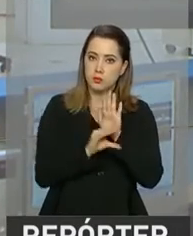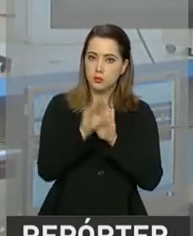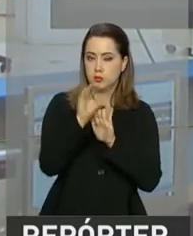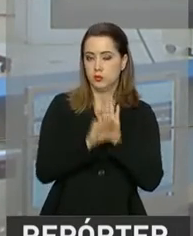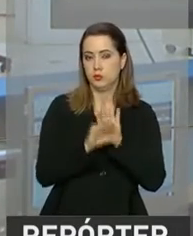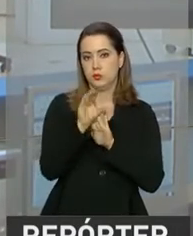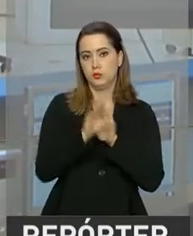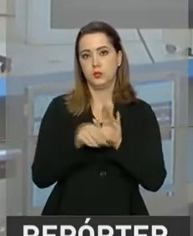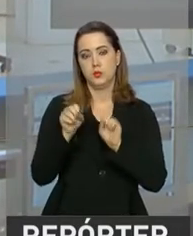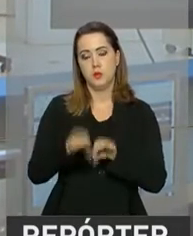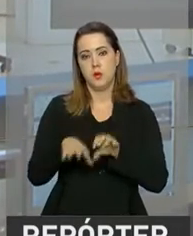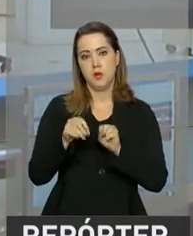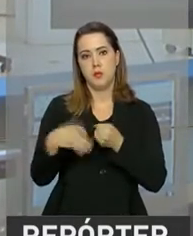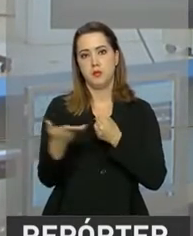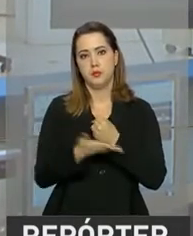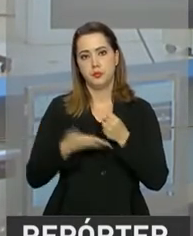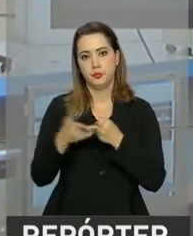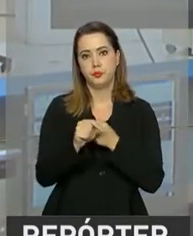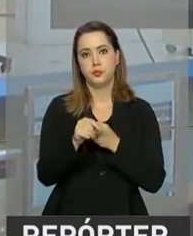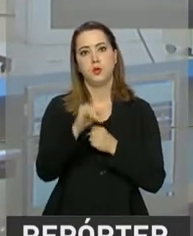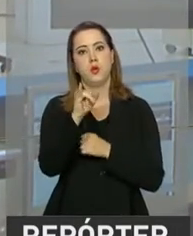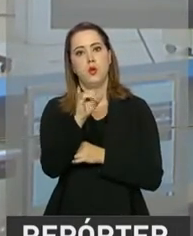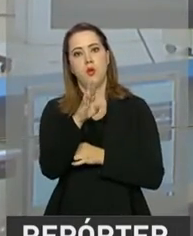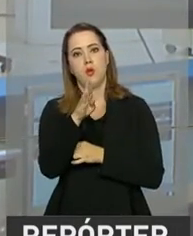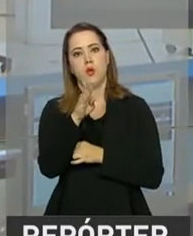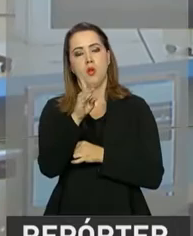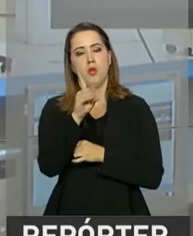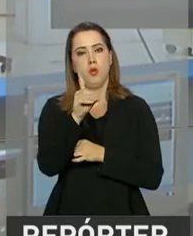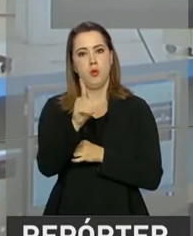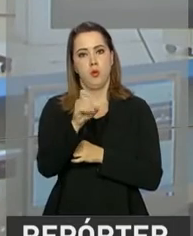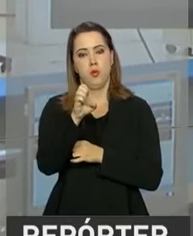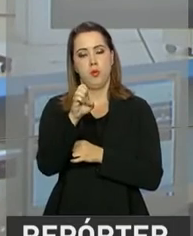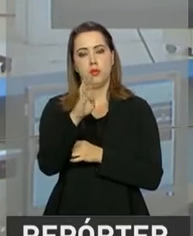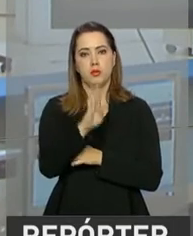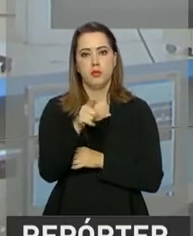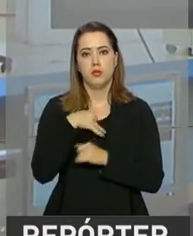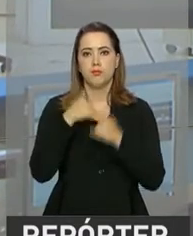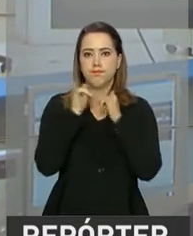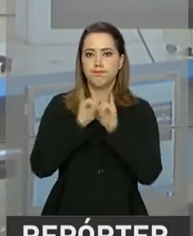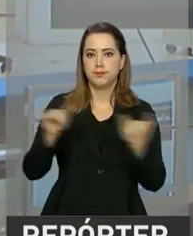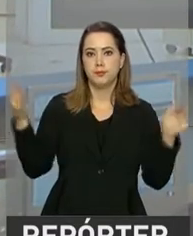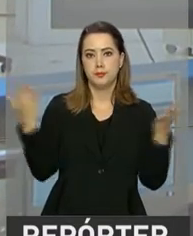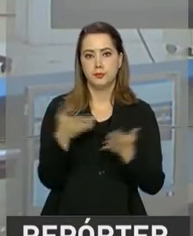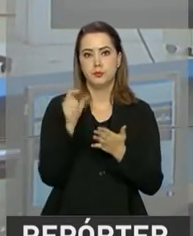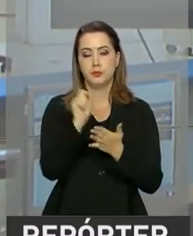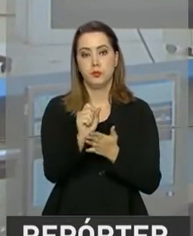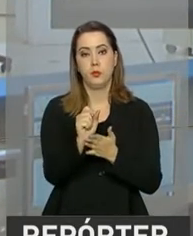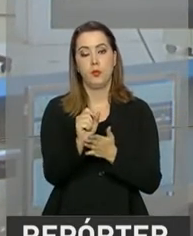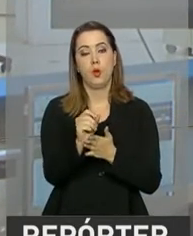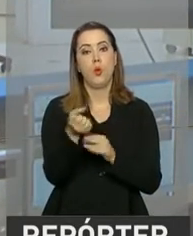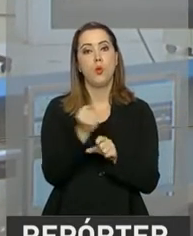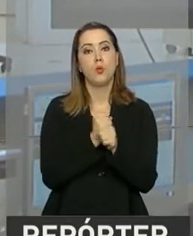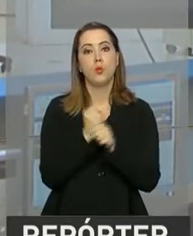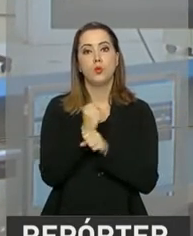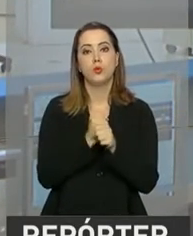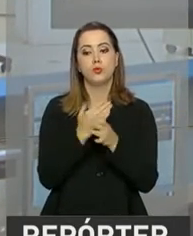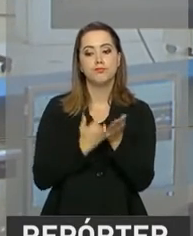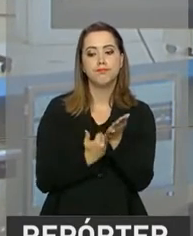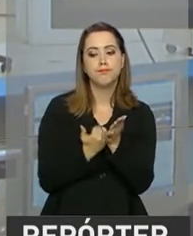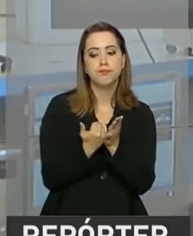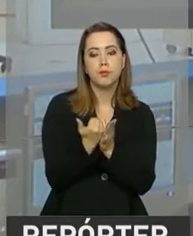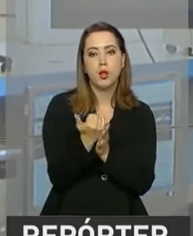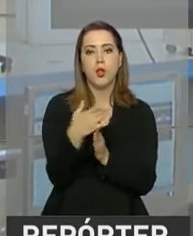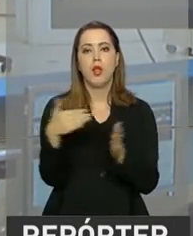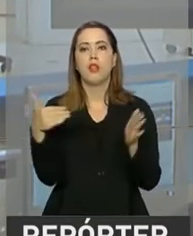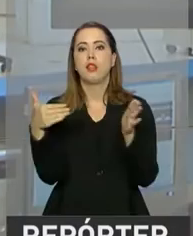De acordo com o Índice de Desenvolvimento da Educação Básica, o IDEB, divulgado hoje, os anos iniciais do ensino fundamental